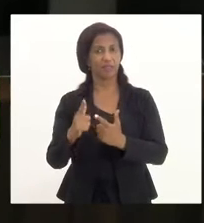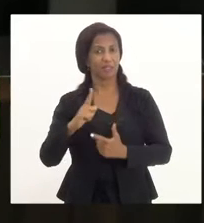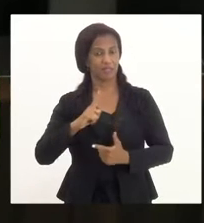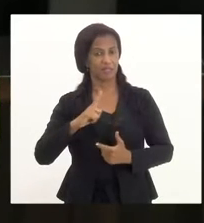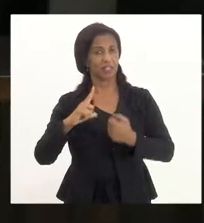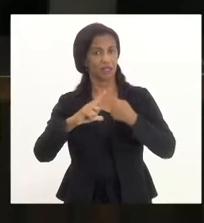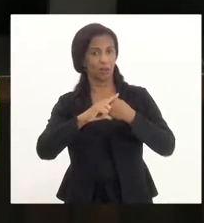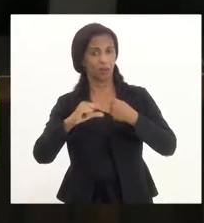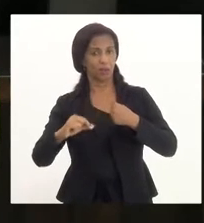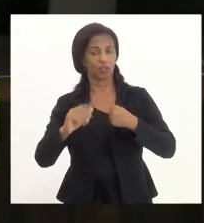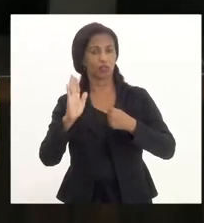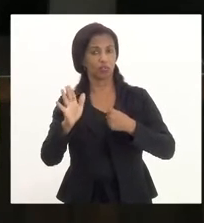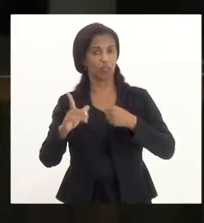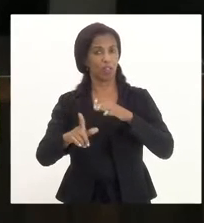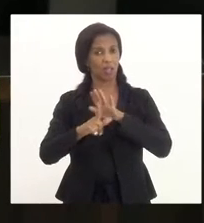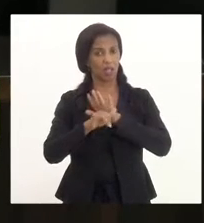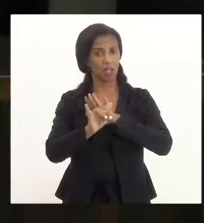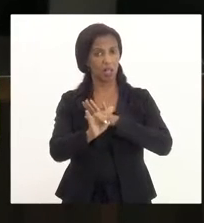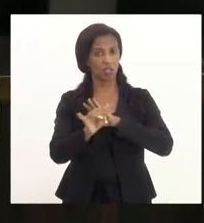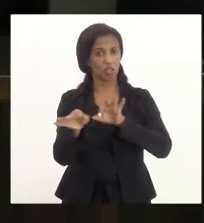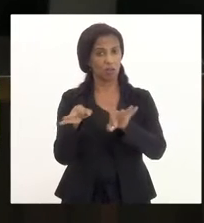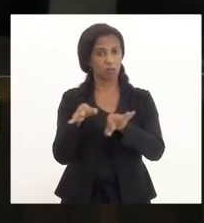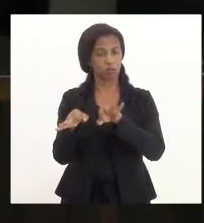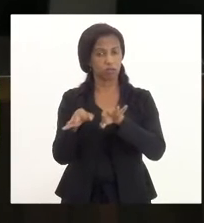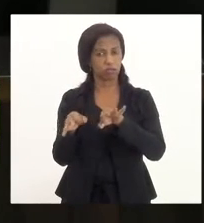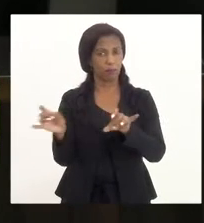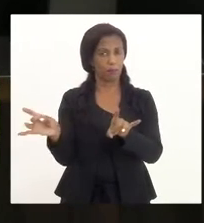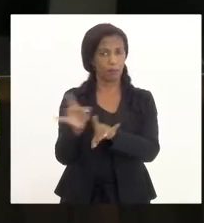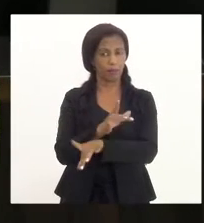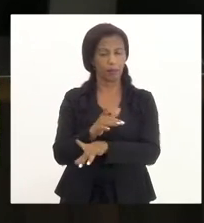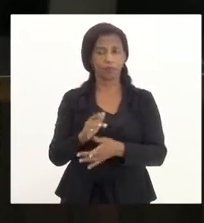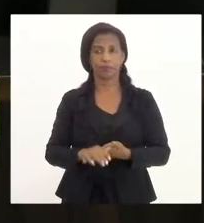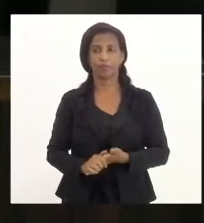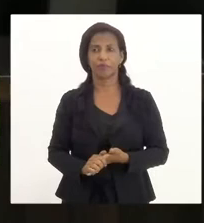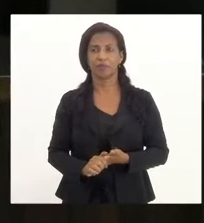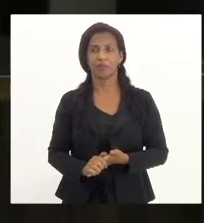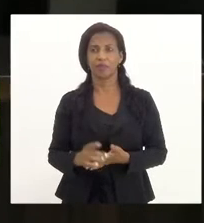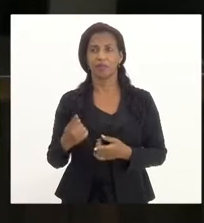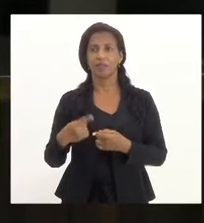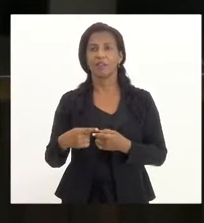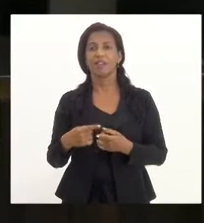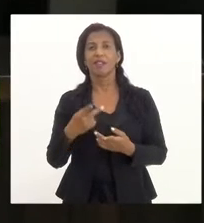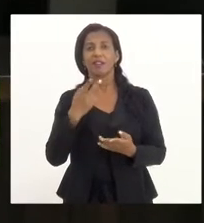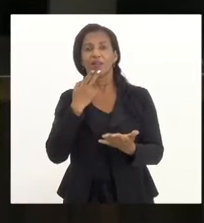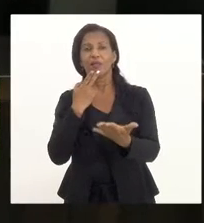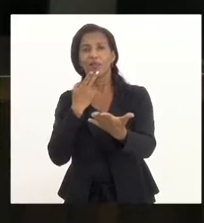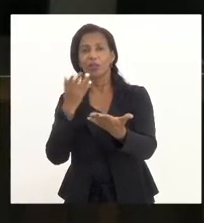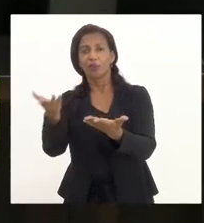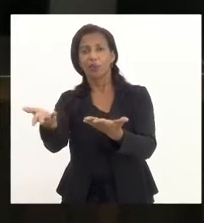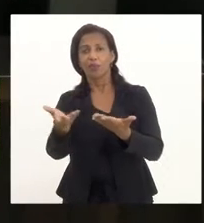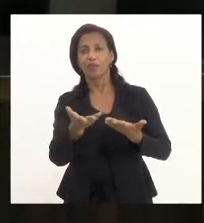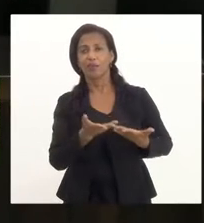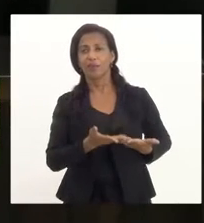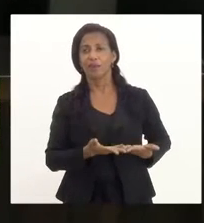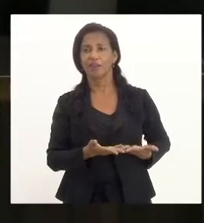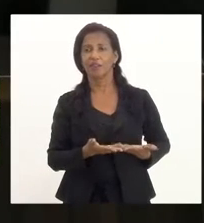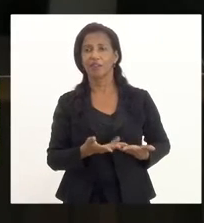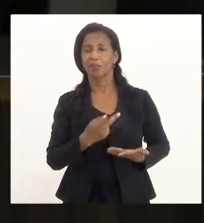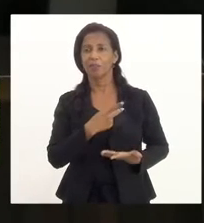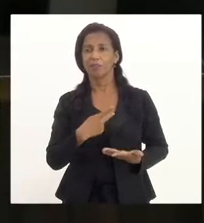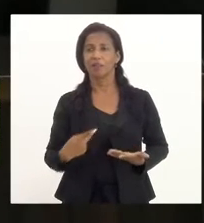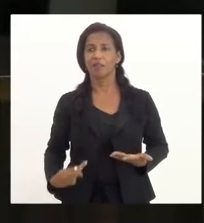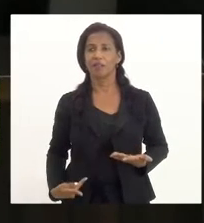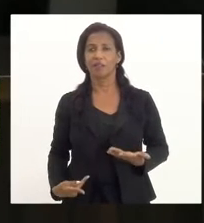um artigo em inglês já feita ali aqui a registrar a presença chamar aqui para mesa o